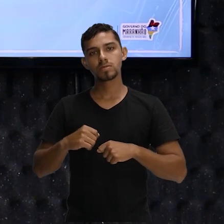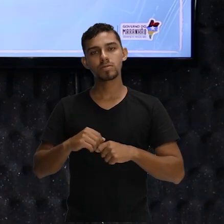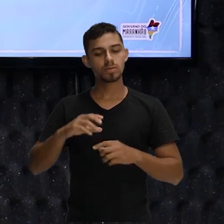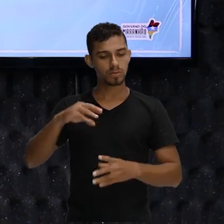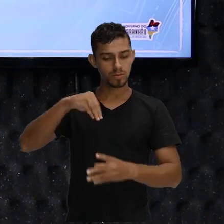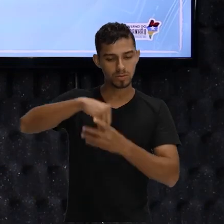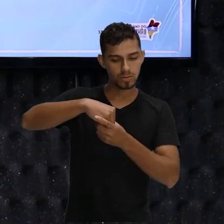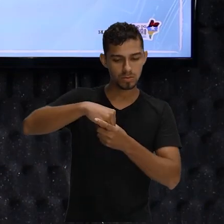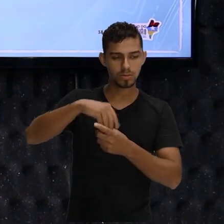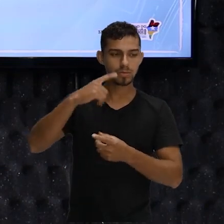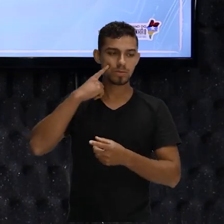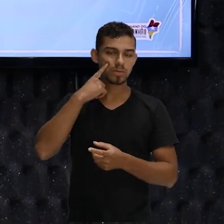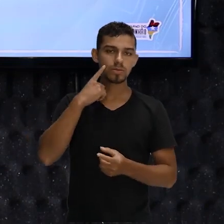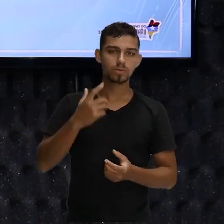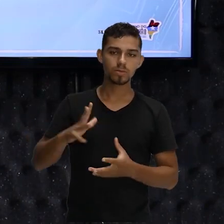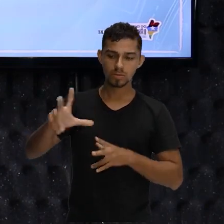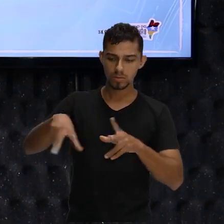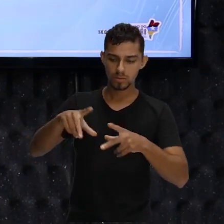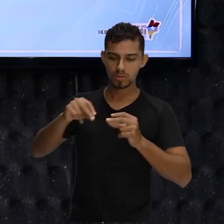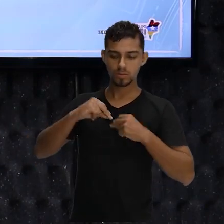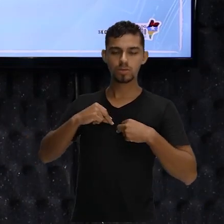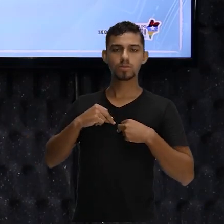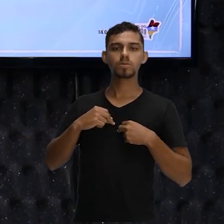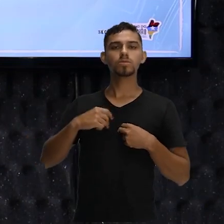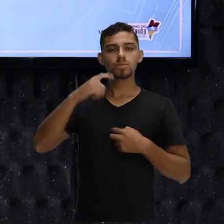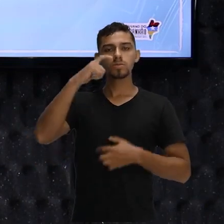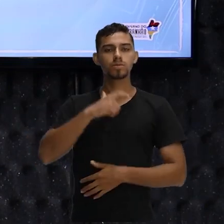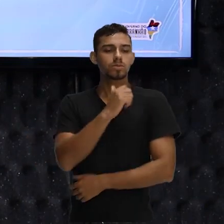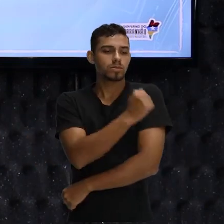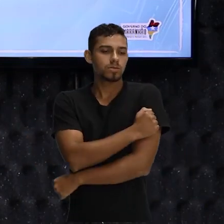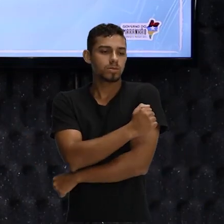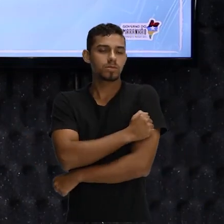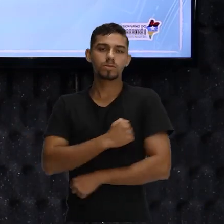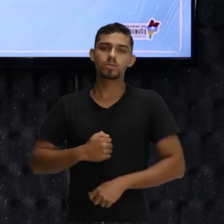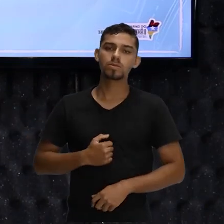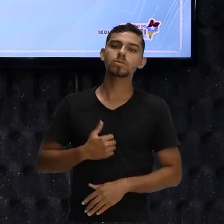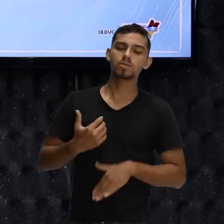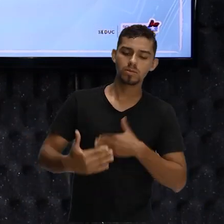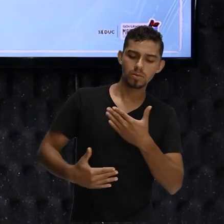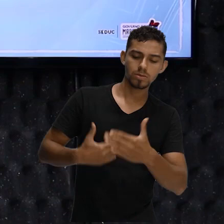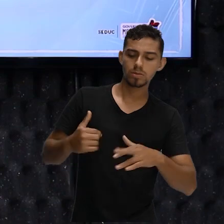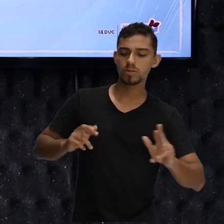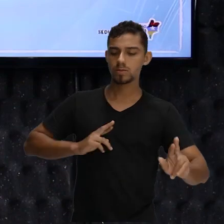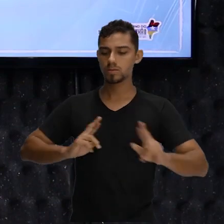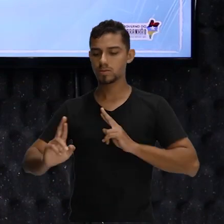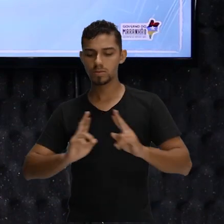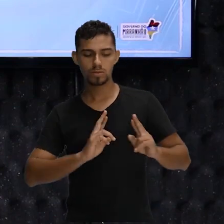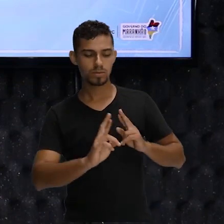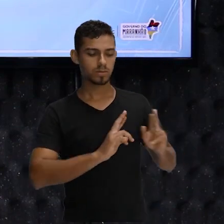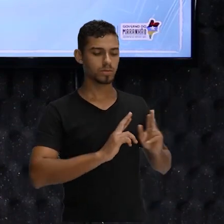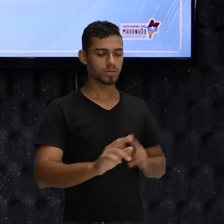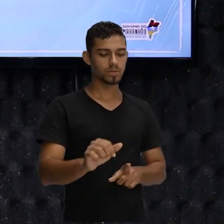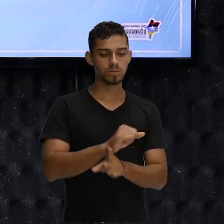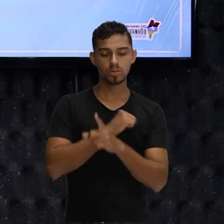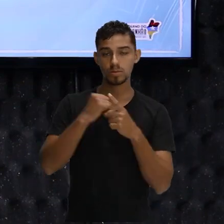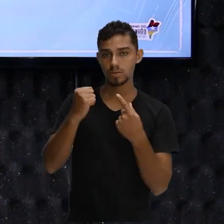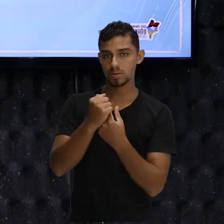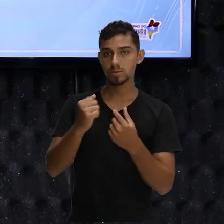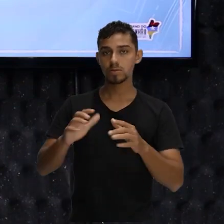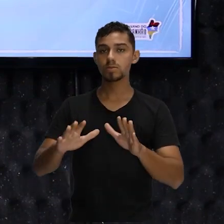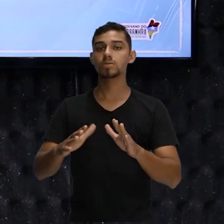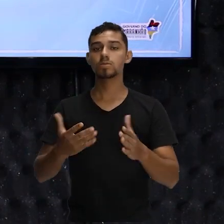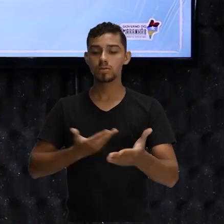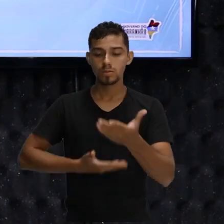ocupa esse status, né, que adquiriu esse status de estudante, a partir do momento que você se relaciona socialmente, que